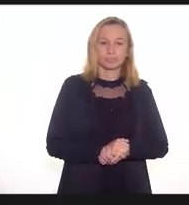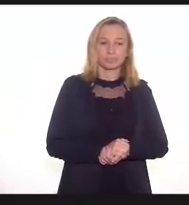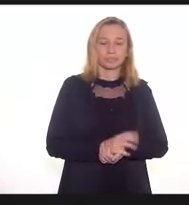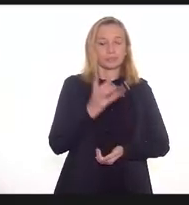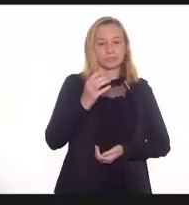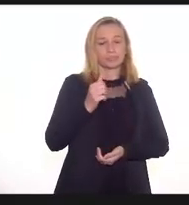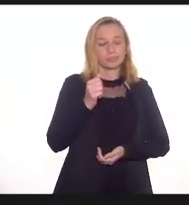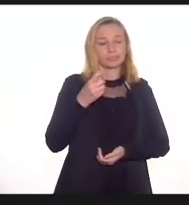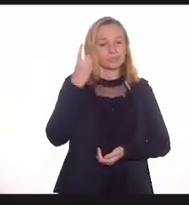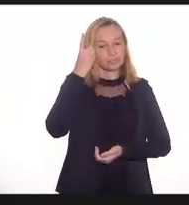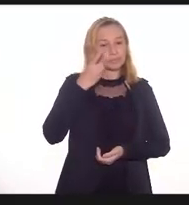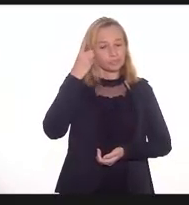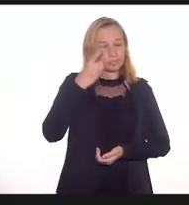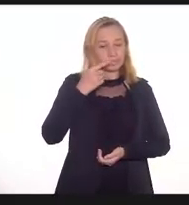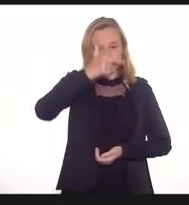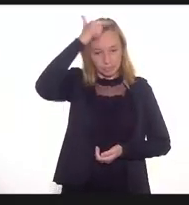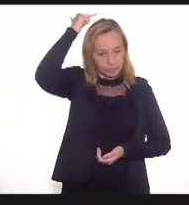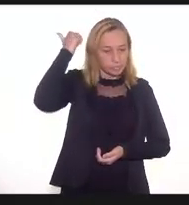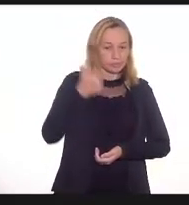deputado Luiz Paulo, 15 da PAU.